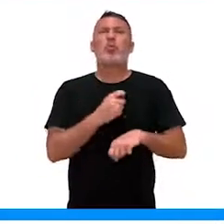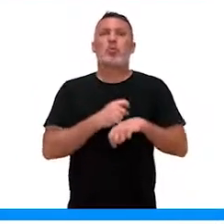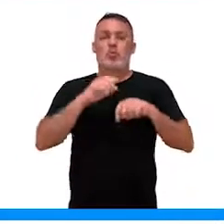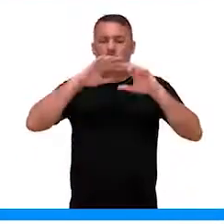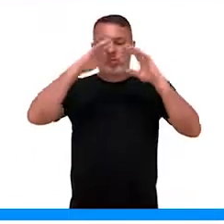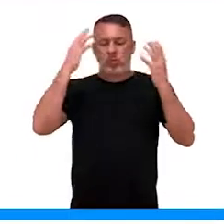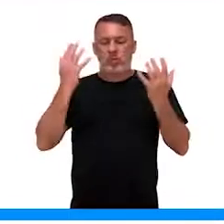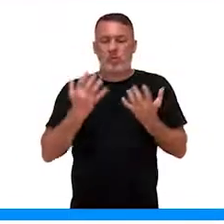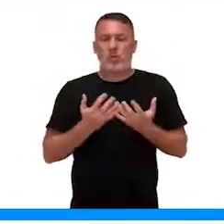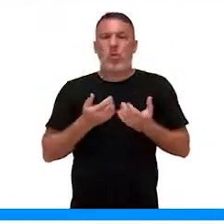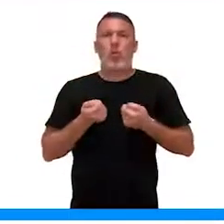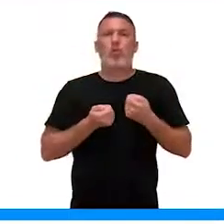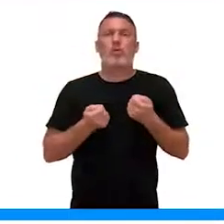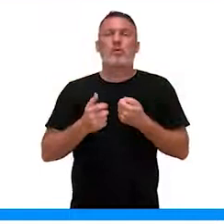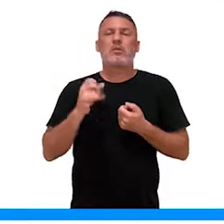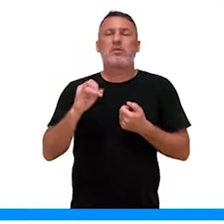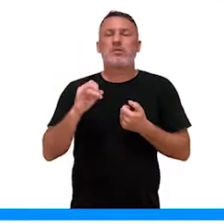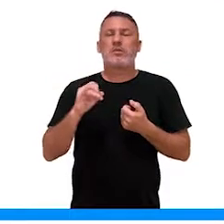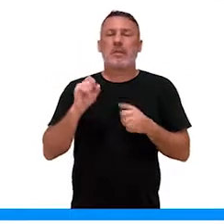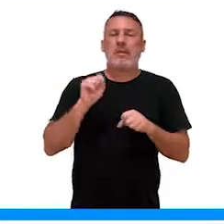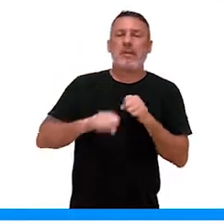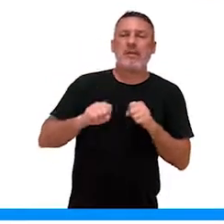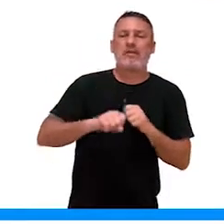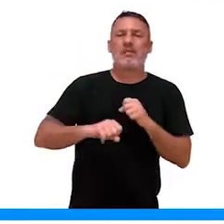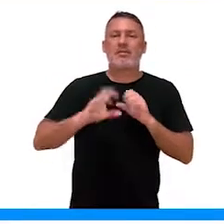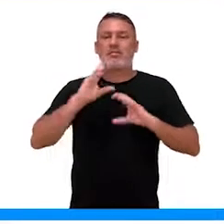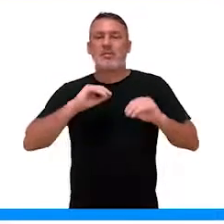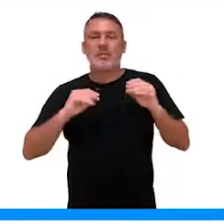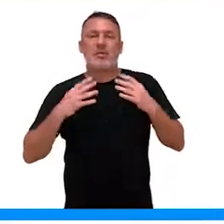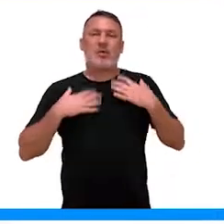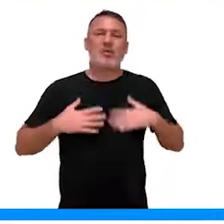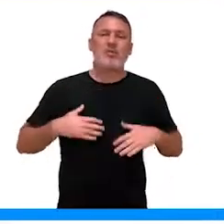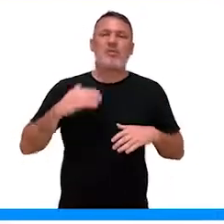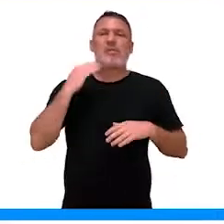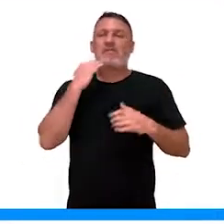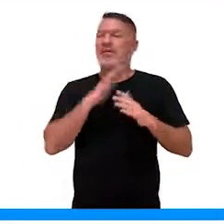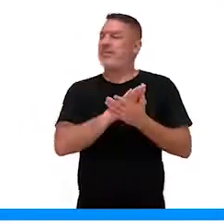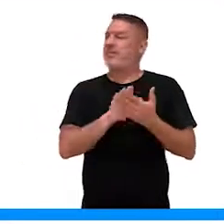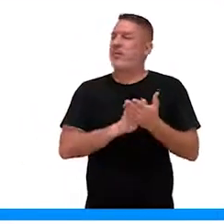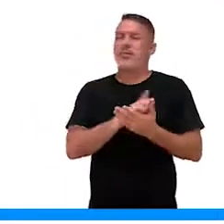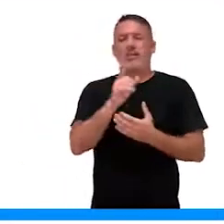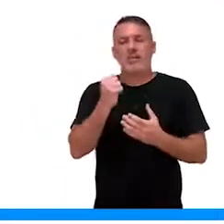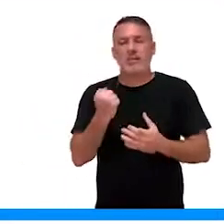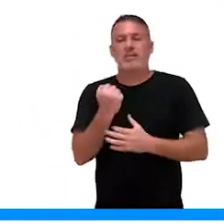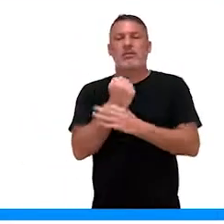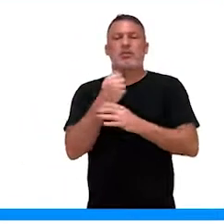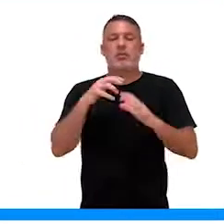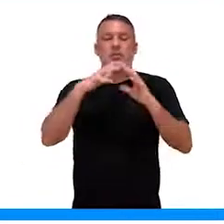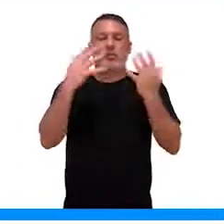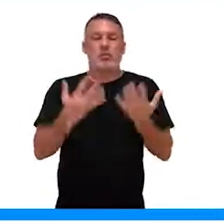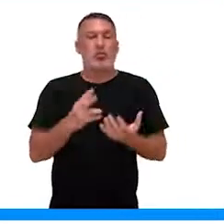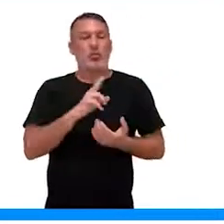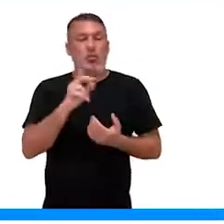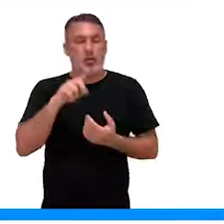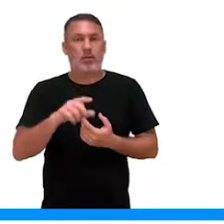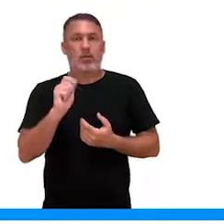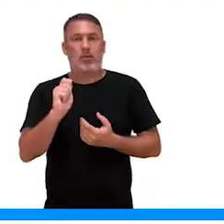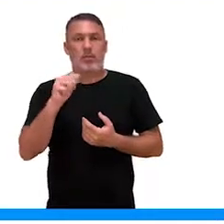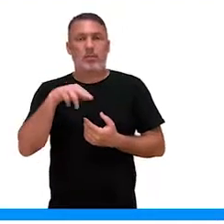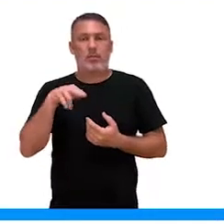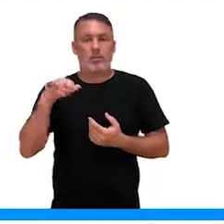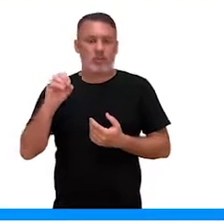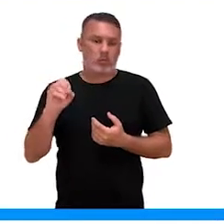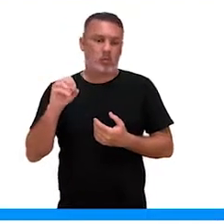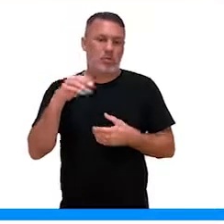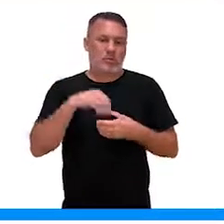variação de temperatura muito alta e ajuda na aderência do feto à membrana na qual ele está inserida dentro ali